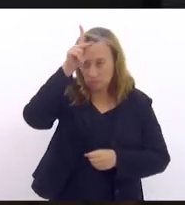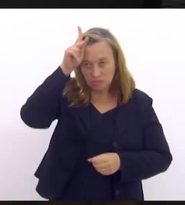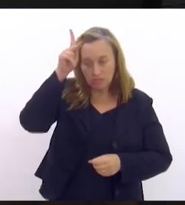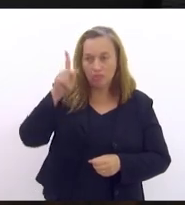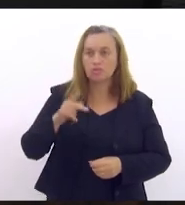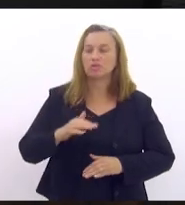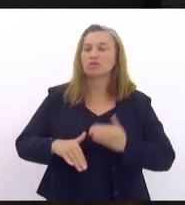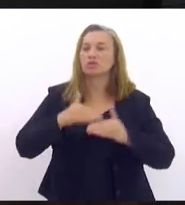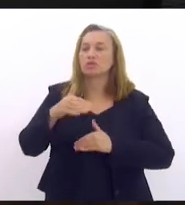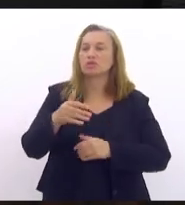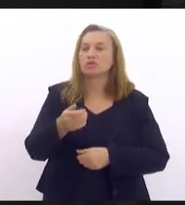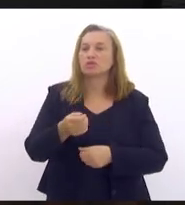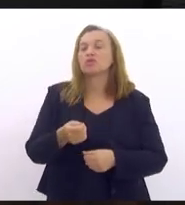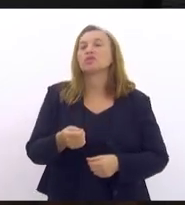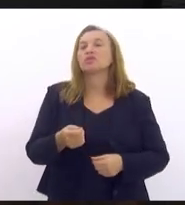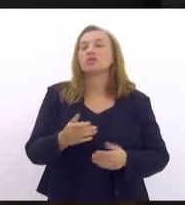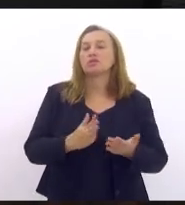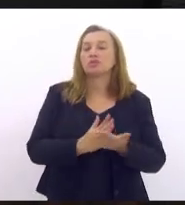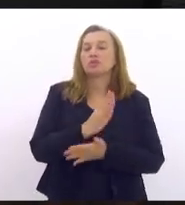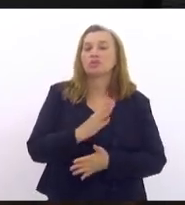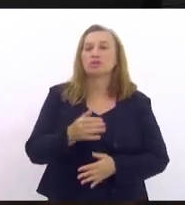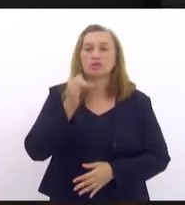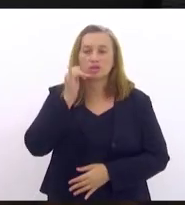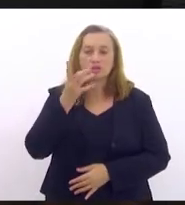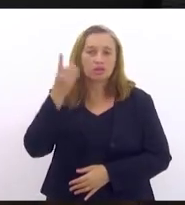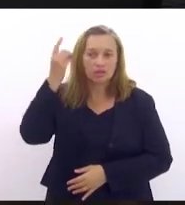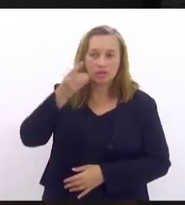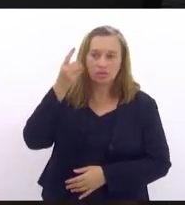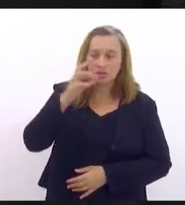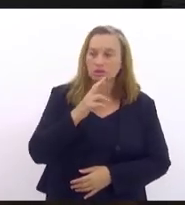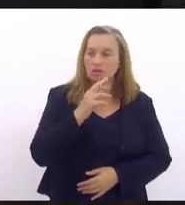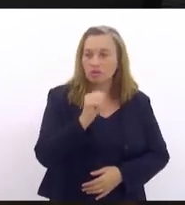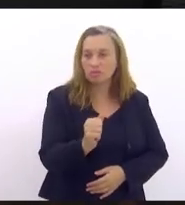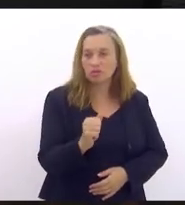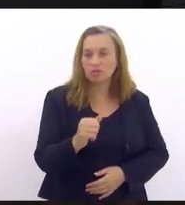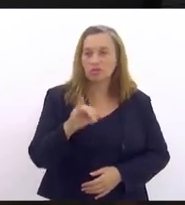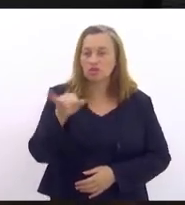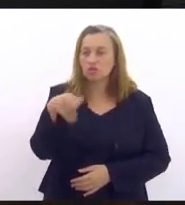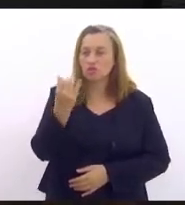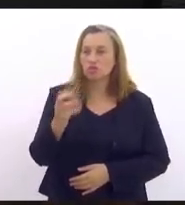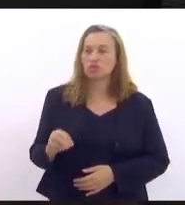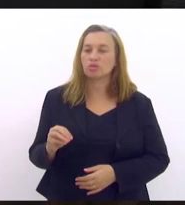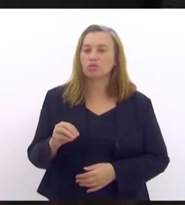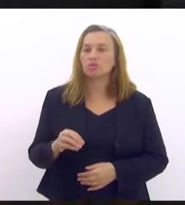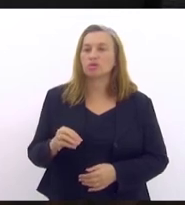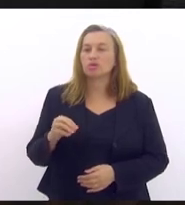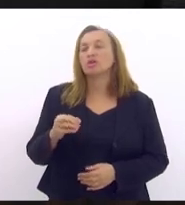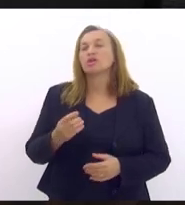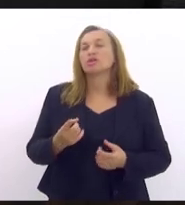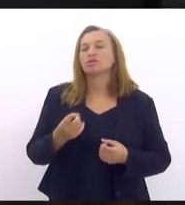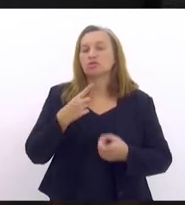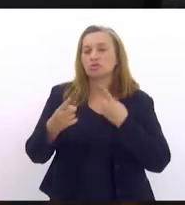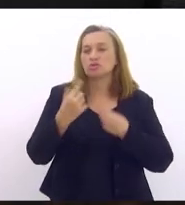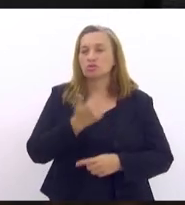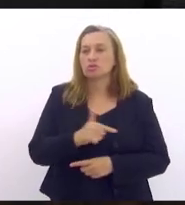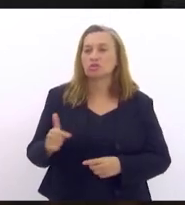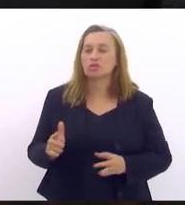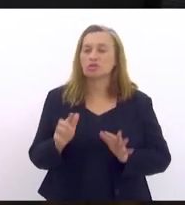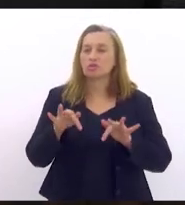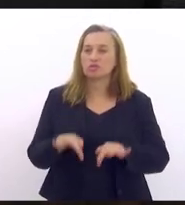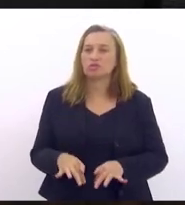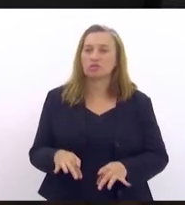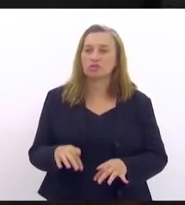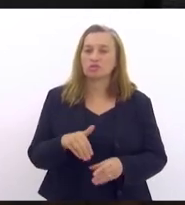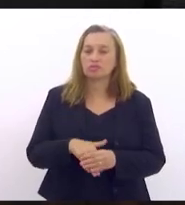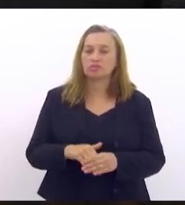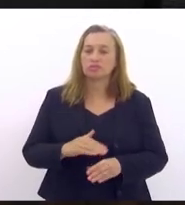favorável. Relatores, deputados Rodrigo Amorim, Júlio Rocha e Renato Machado. Em discussão, não havendo quem queira discutir, encerrada a